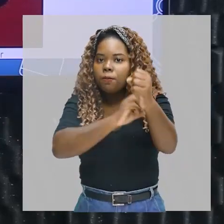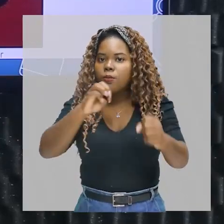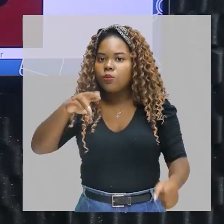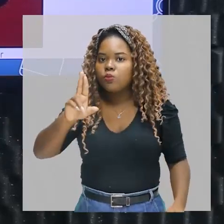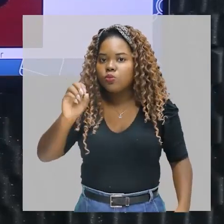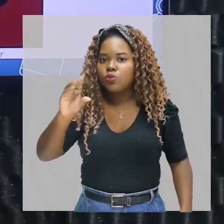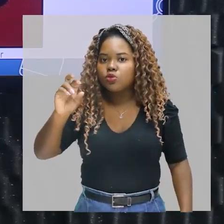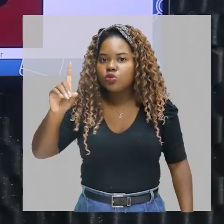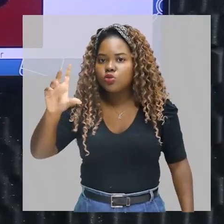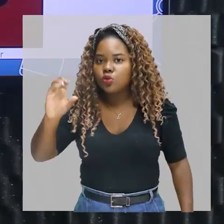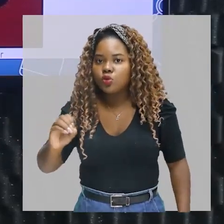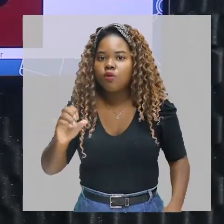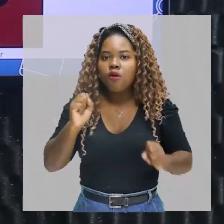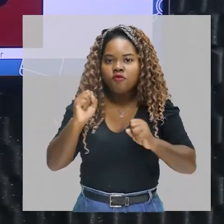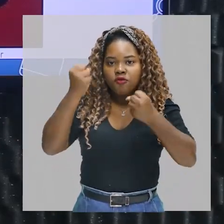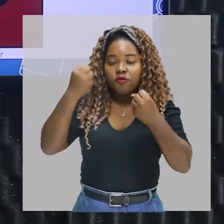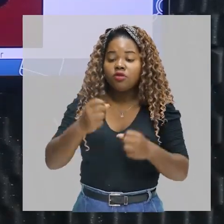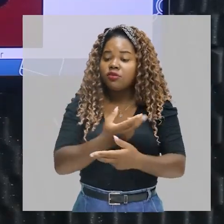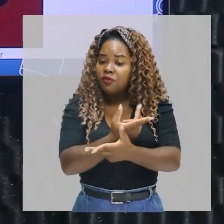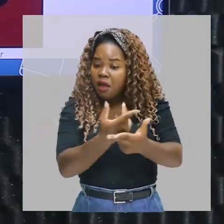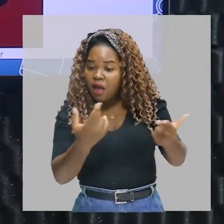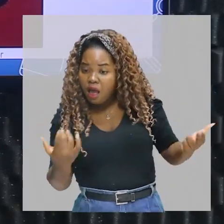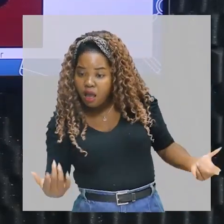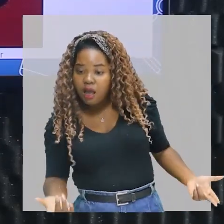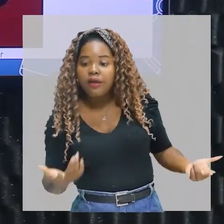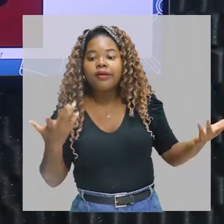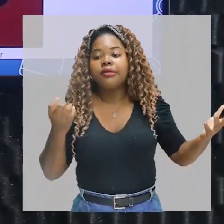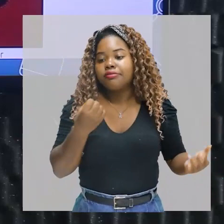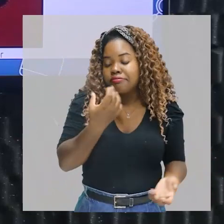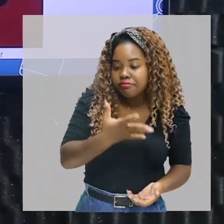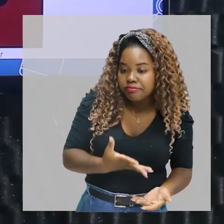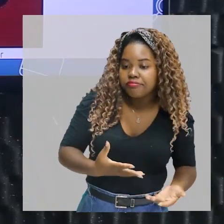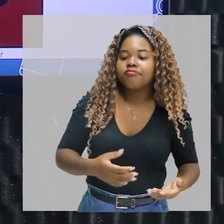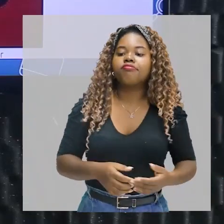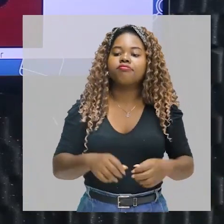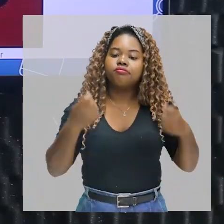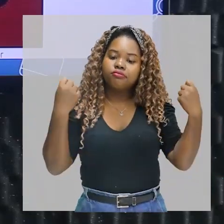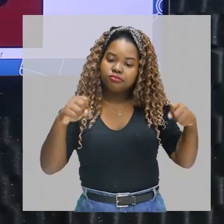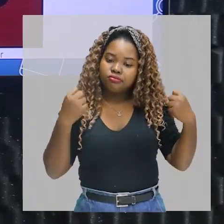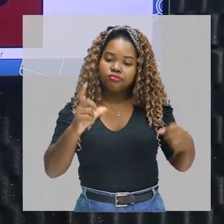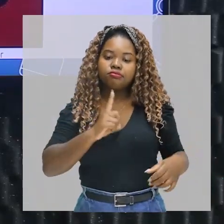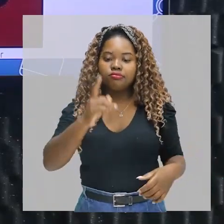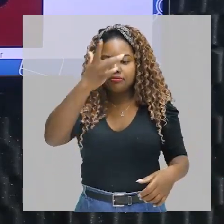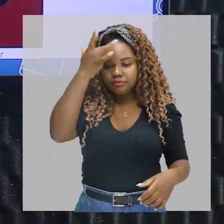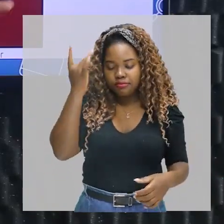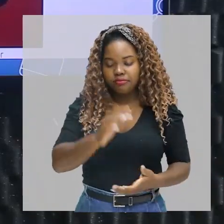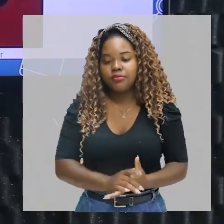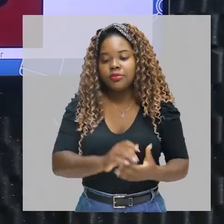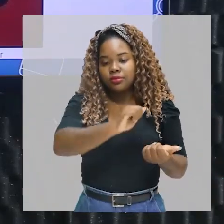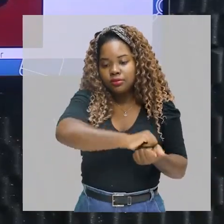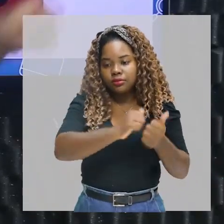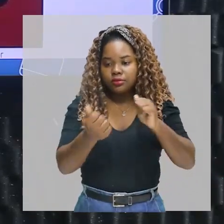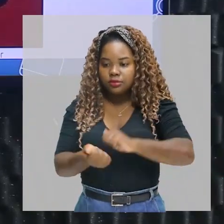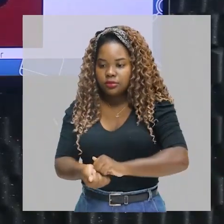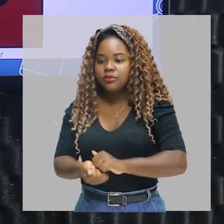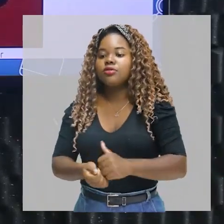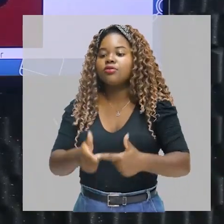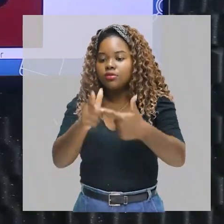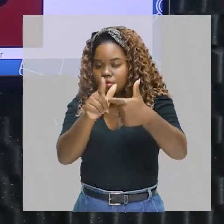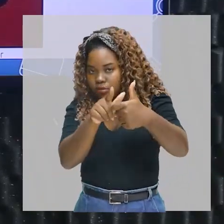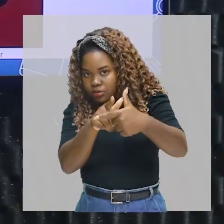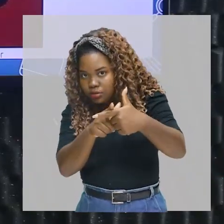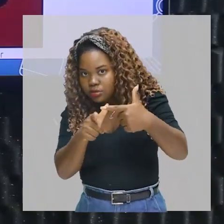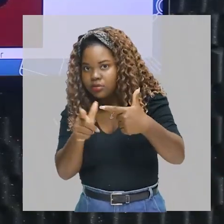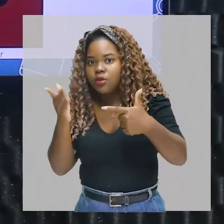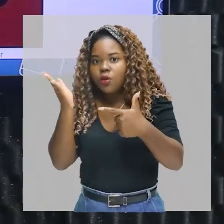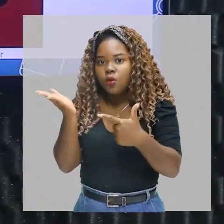Aquela série de benefícios que a prática de exercícios físicos traz para o indivíduo. Essas são as adaptações crônicas.